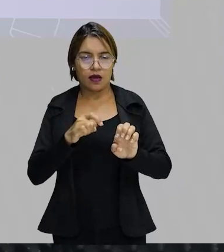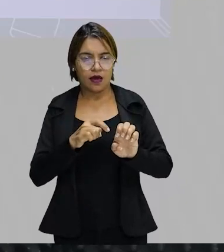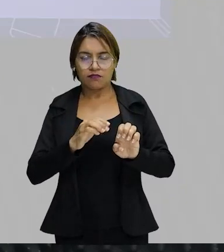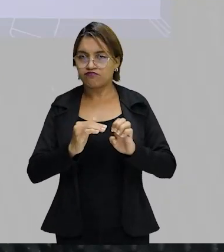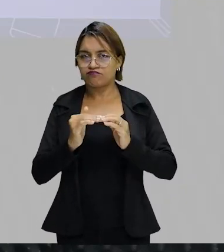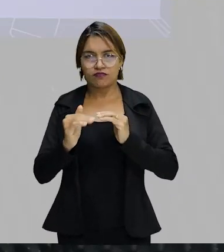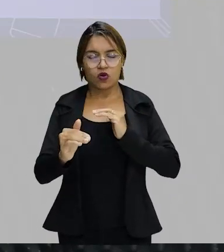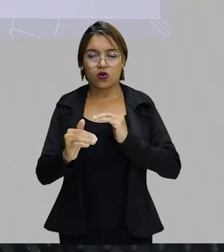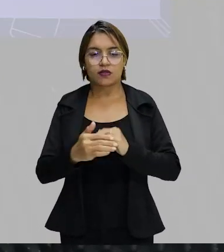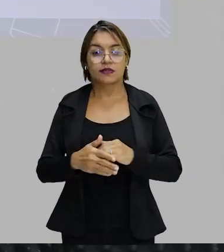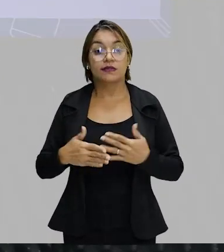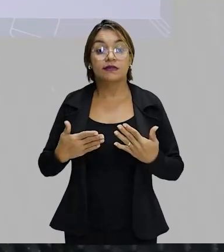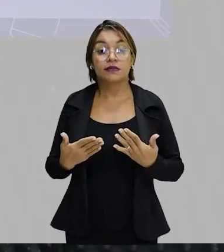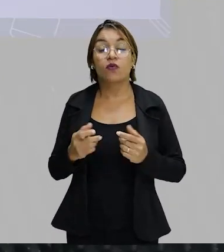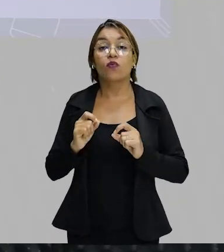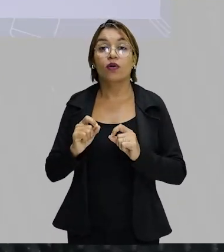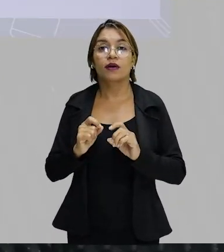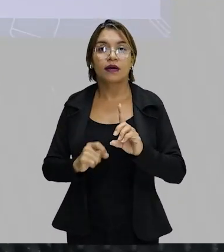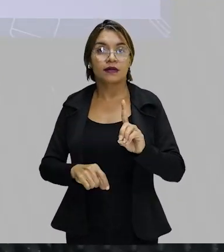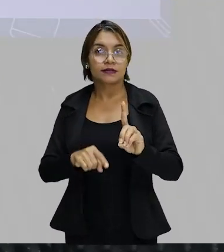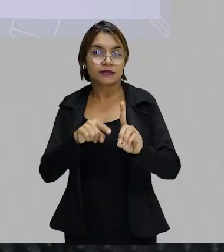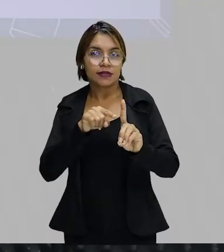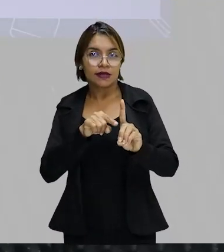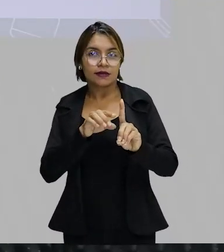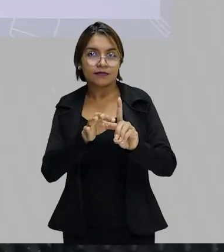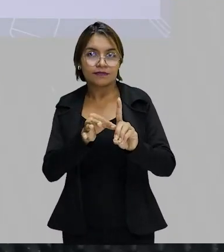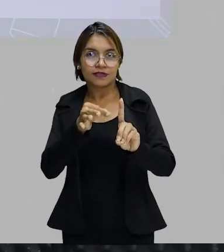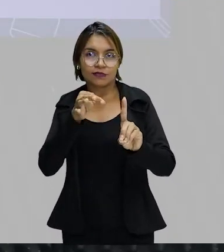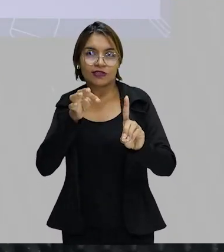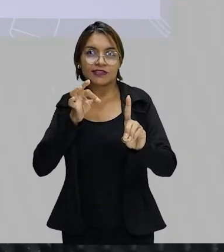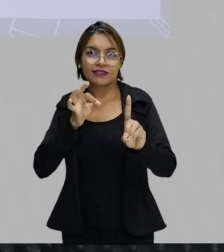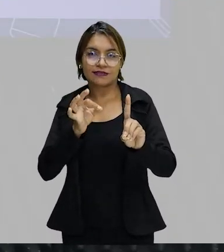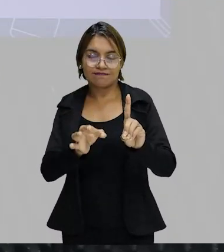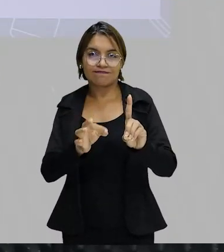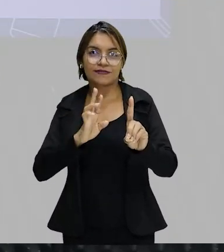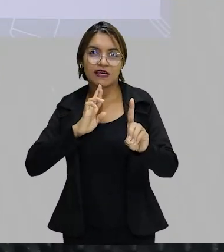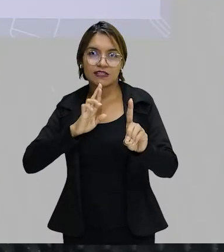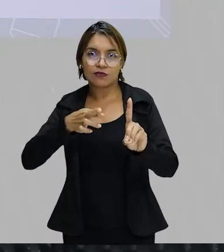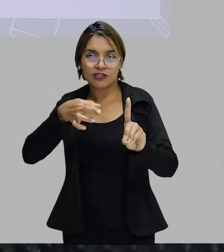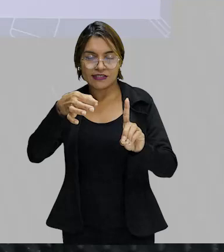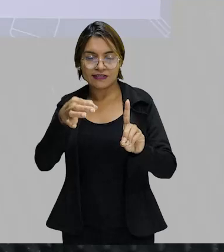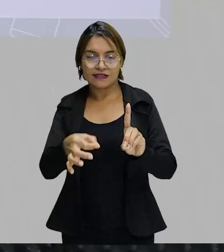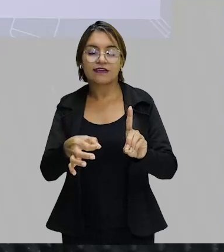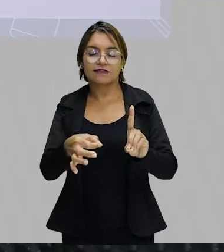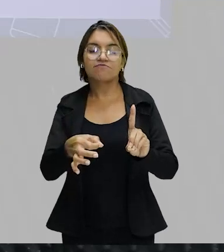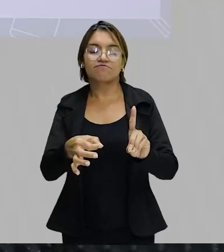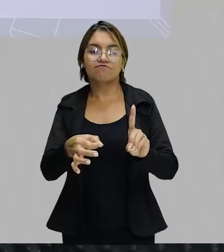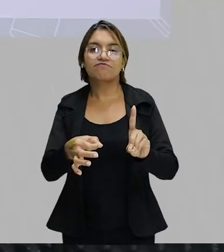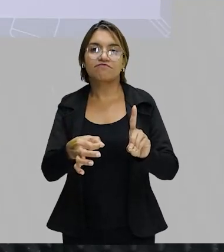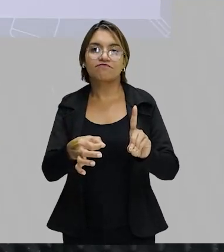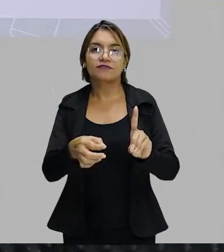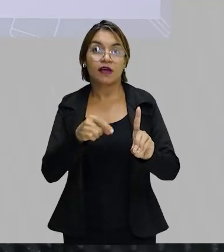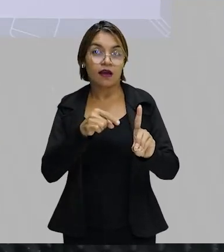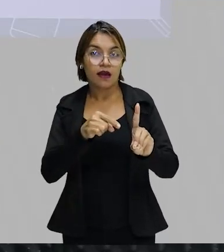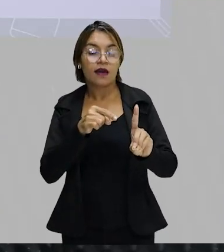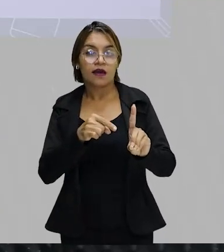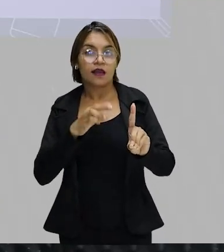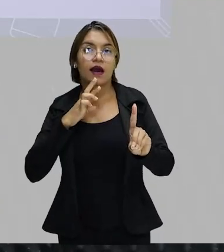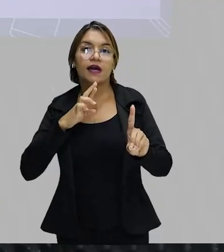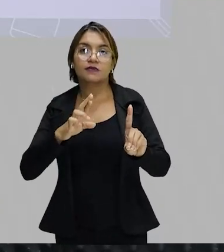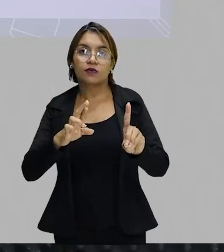Então você vai assinalar aí a letra D, ok? A letra D de dado é a